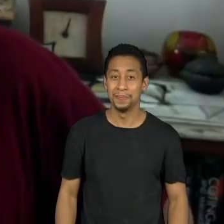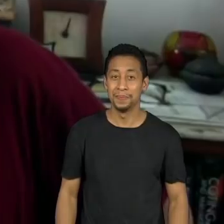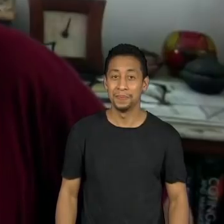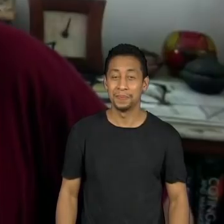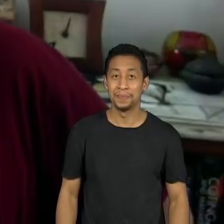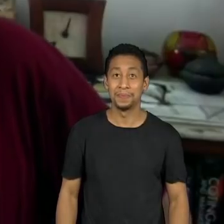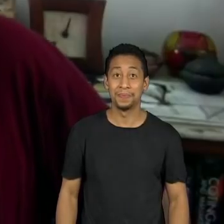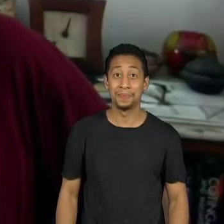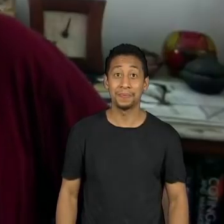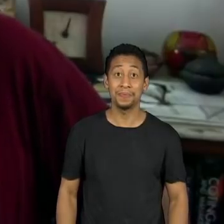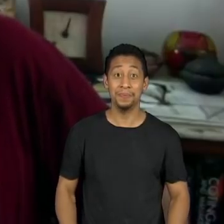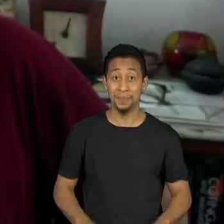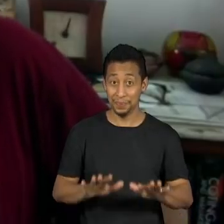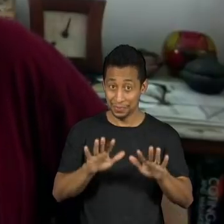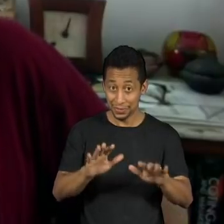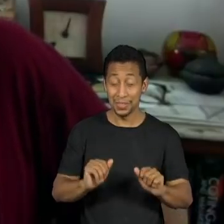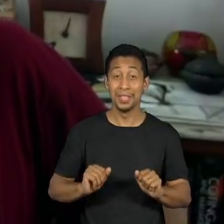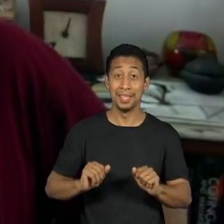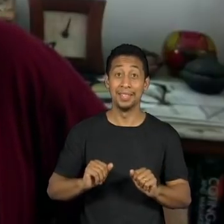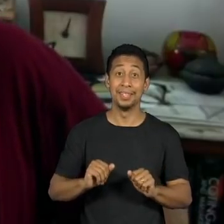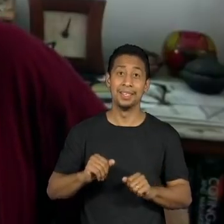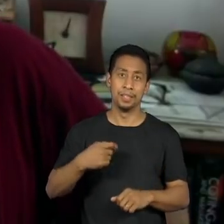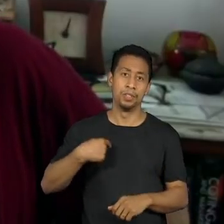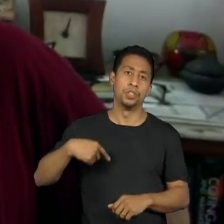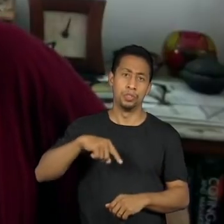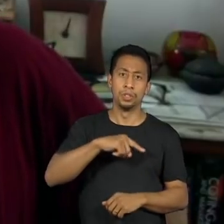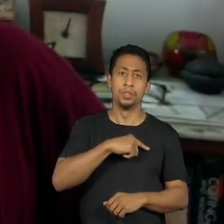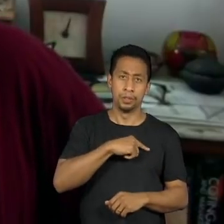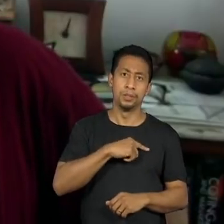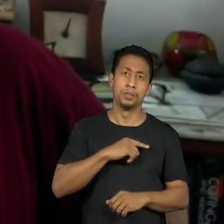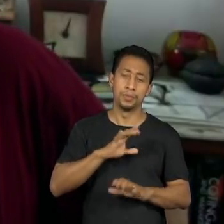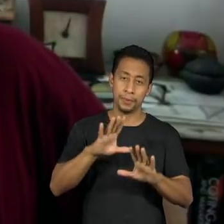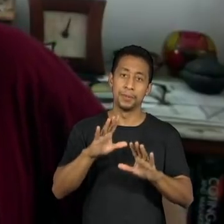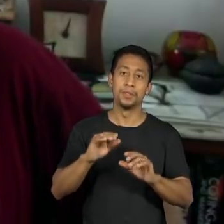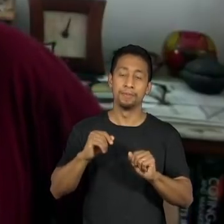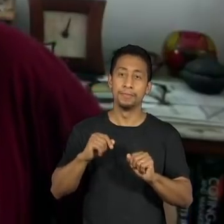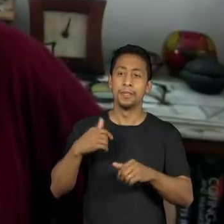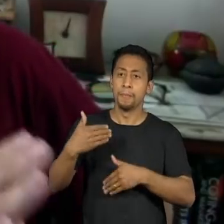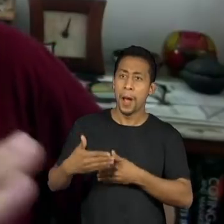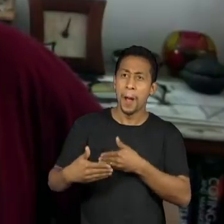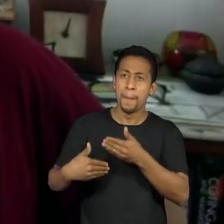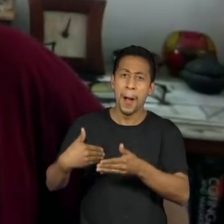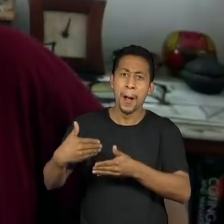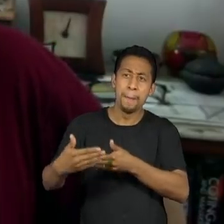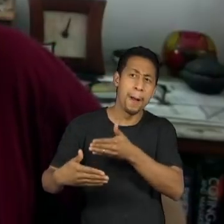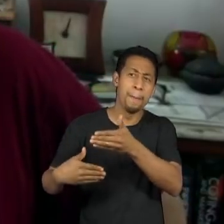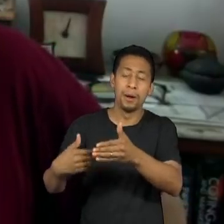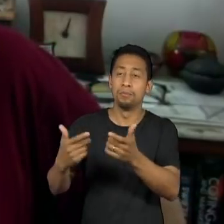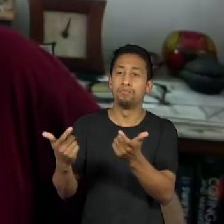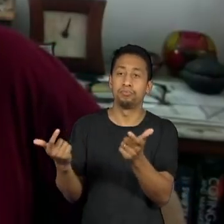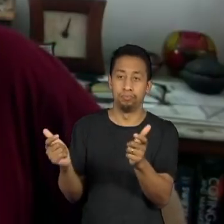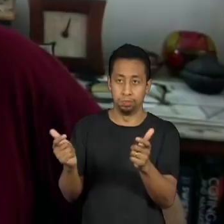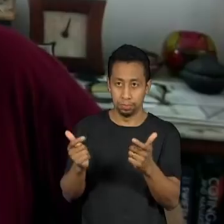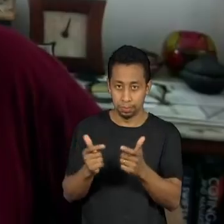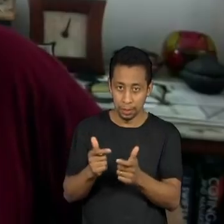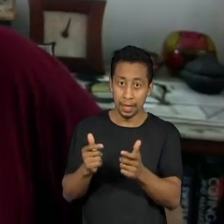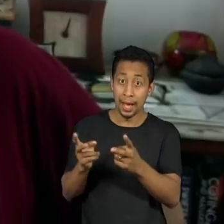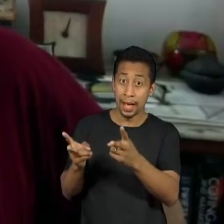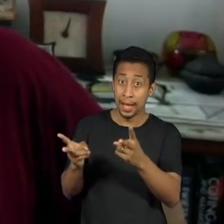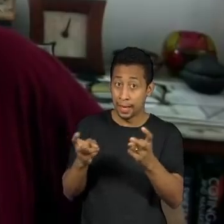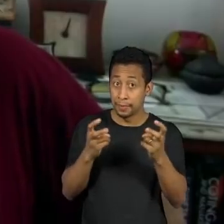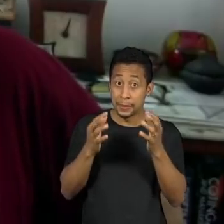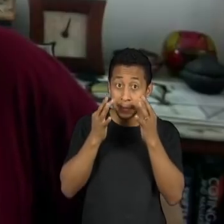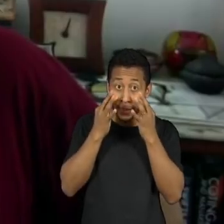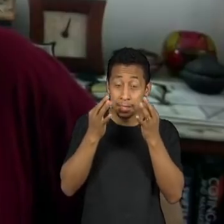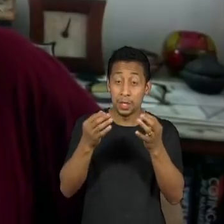Que a gente diminua o nosso passo e preste atenção no outro, seja outro ser